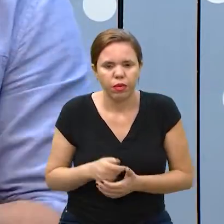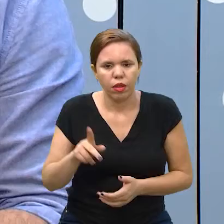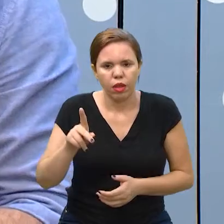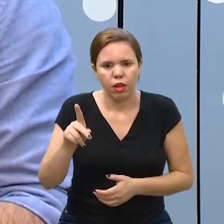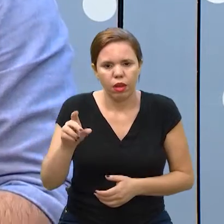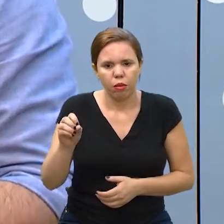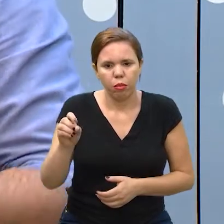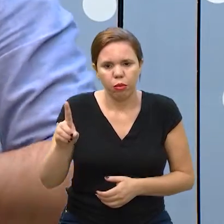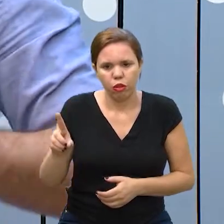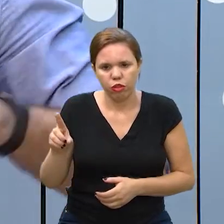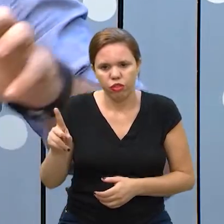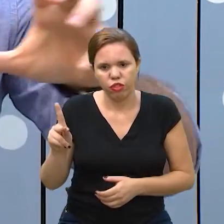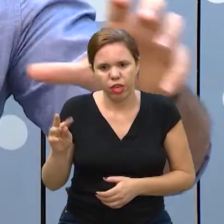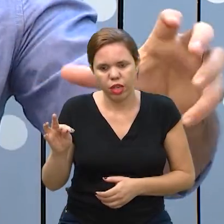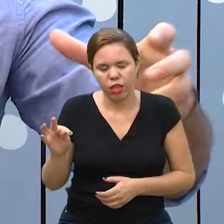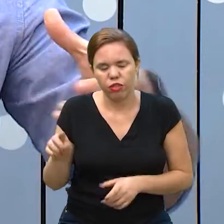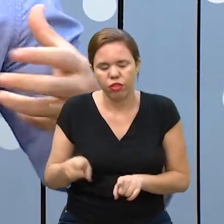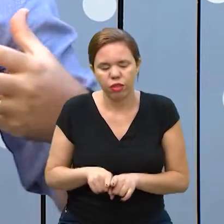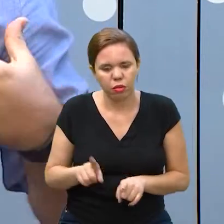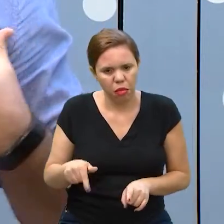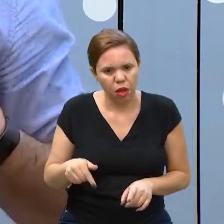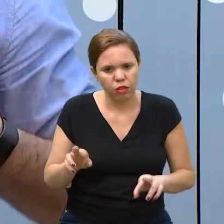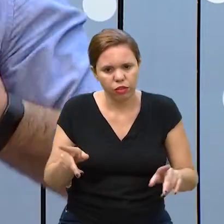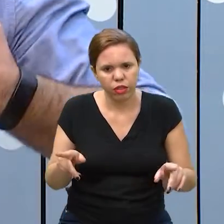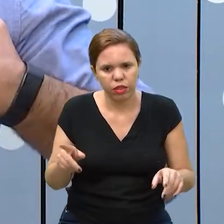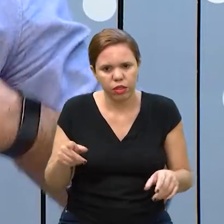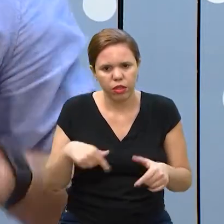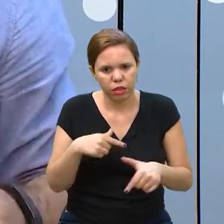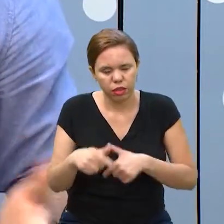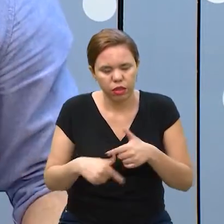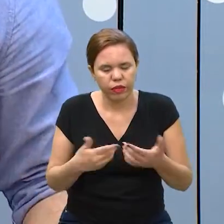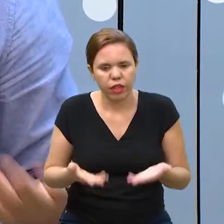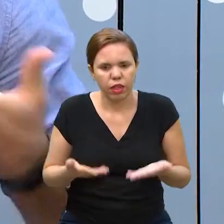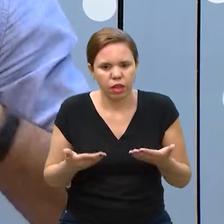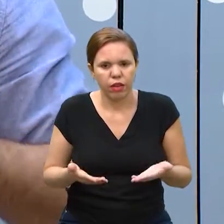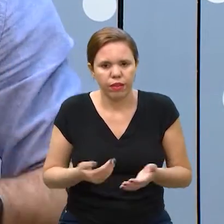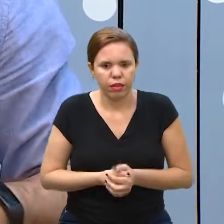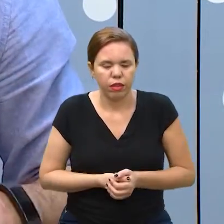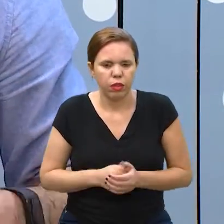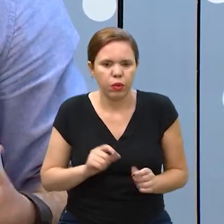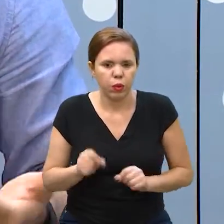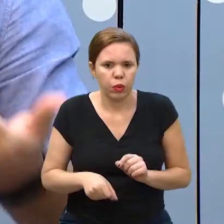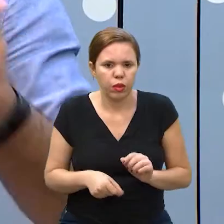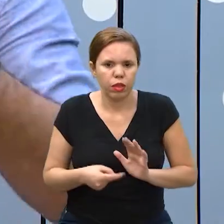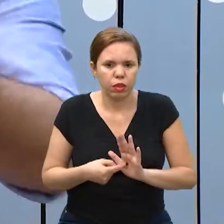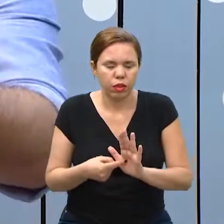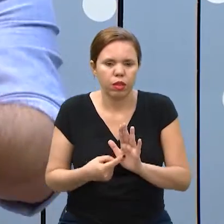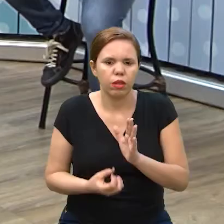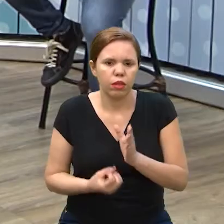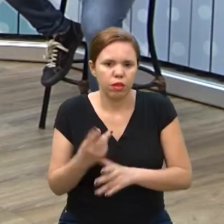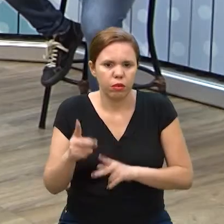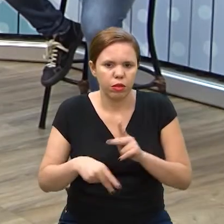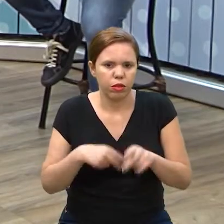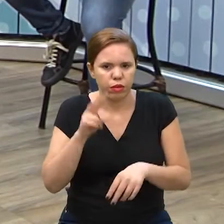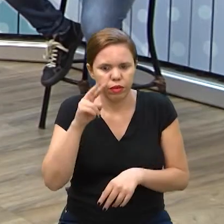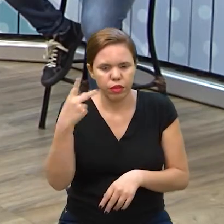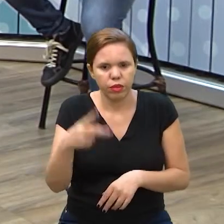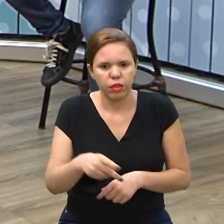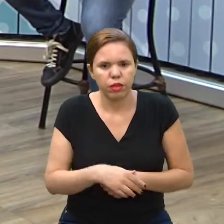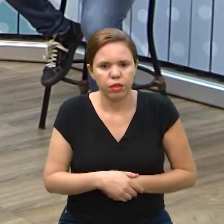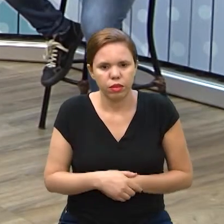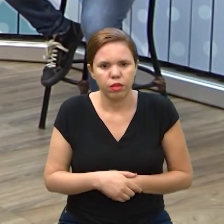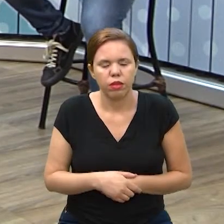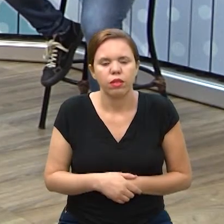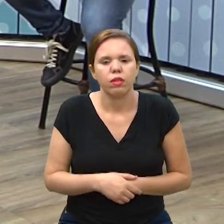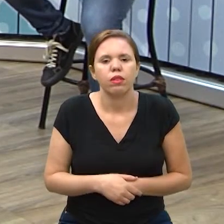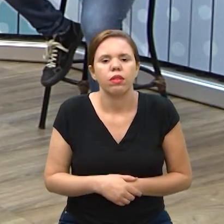um podcast. Então isso é interessante para você também trabalhar de uma maneira leve e que isso se reflita no que as pessoas vão ver de você,